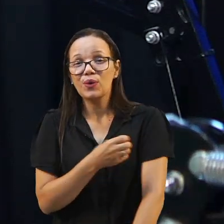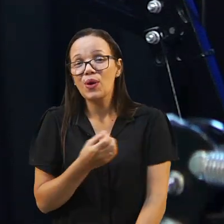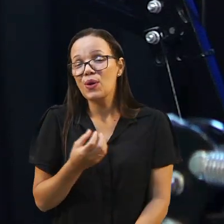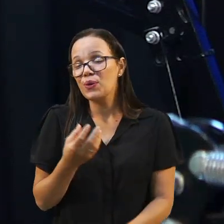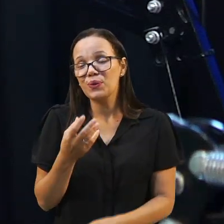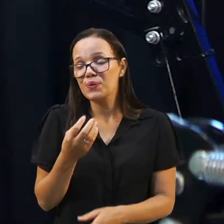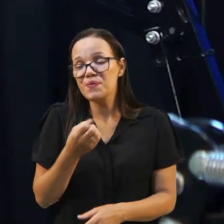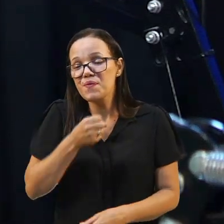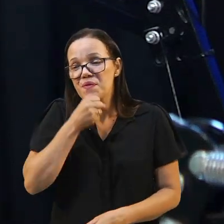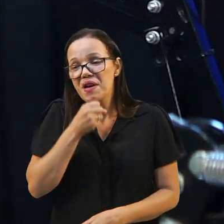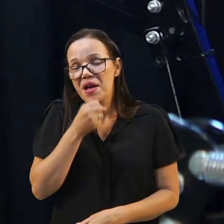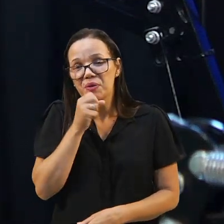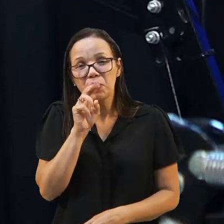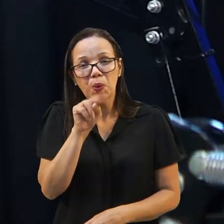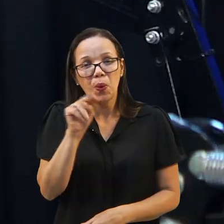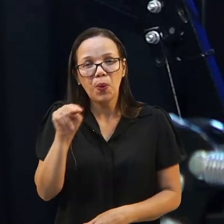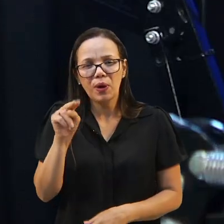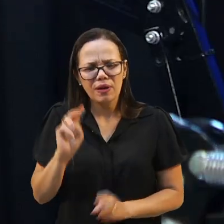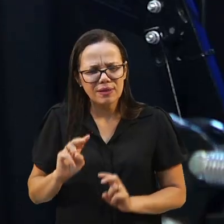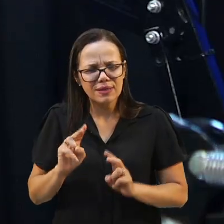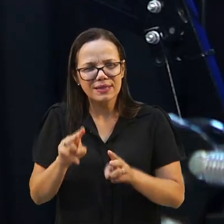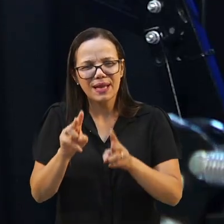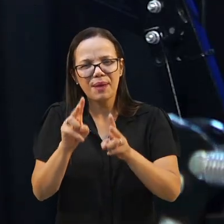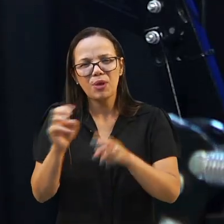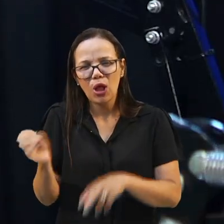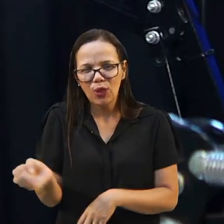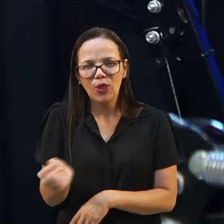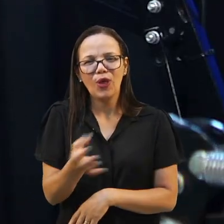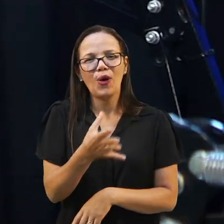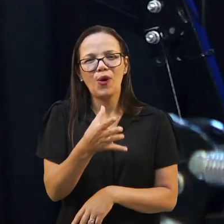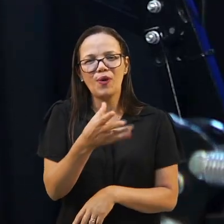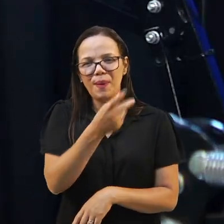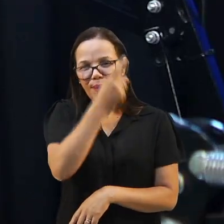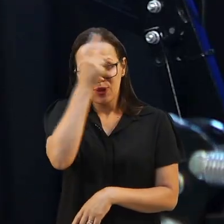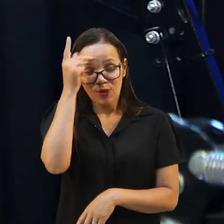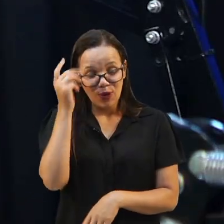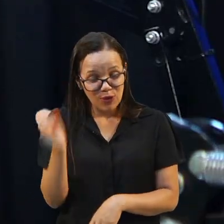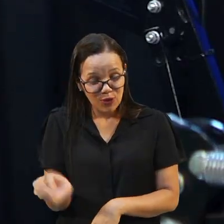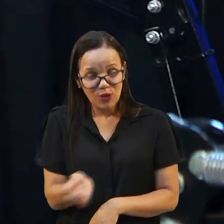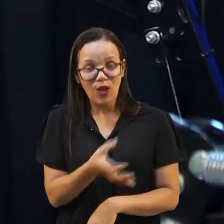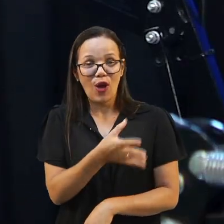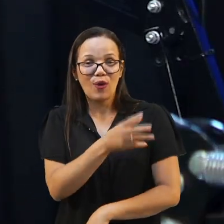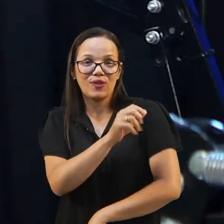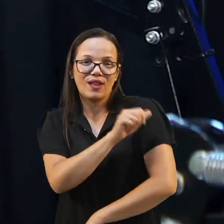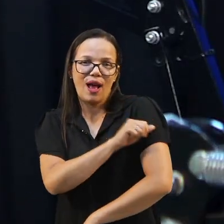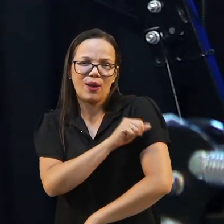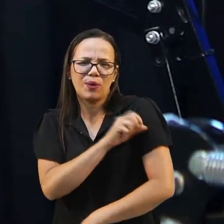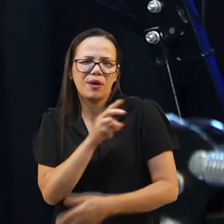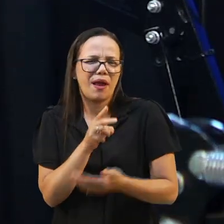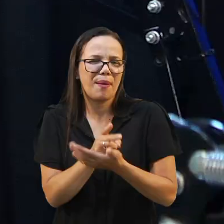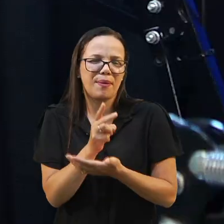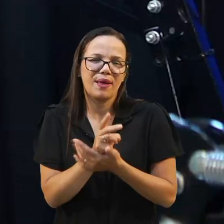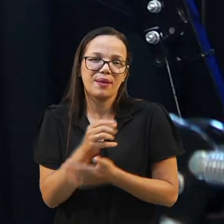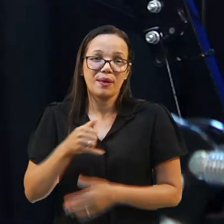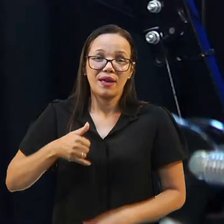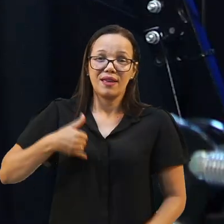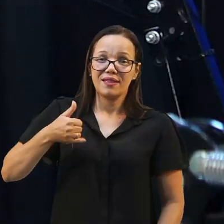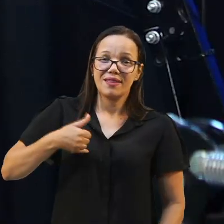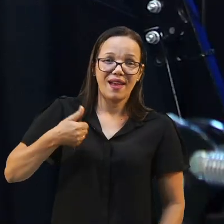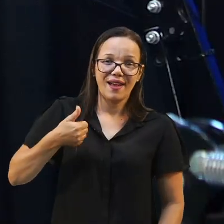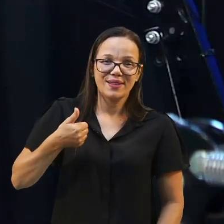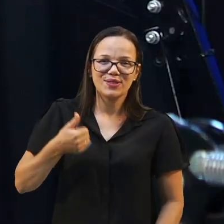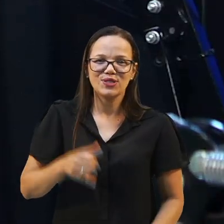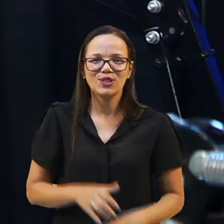né? Todo ano você tem aquele público na mesma idade. E você tem